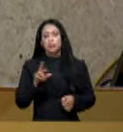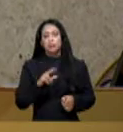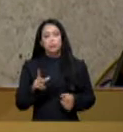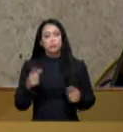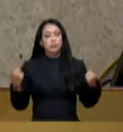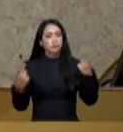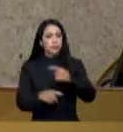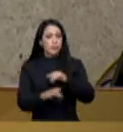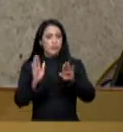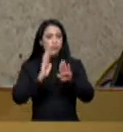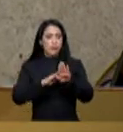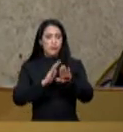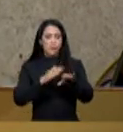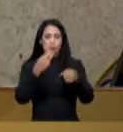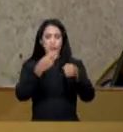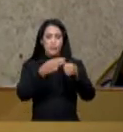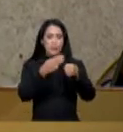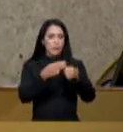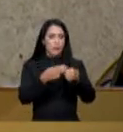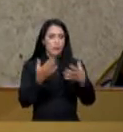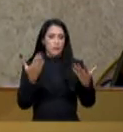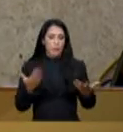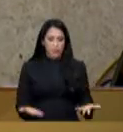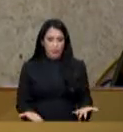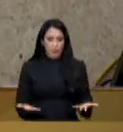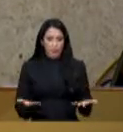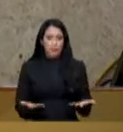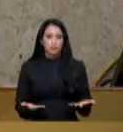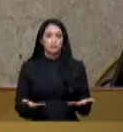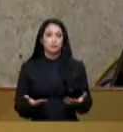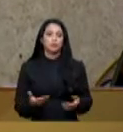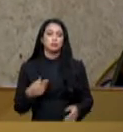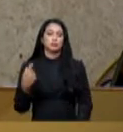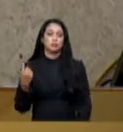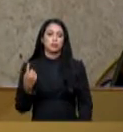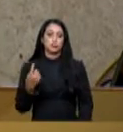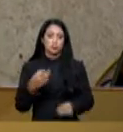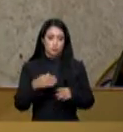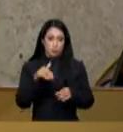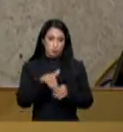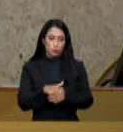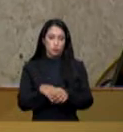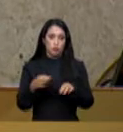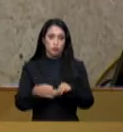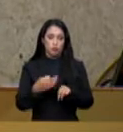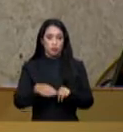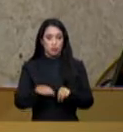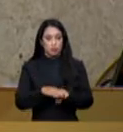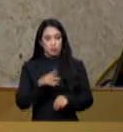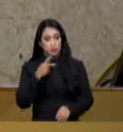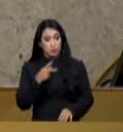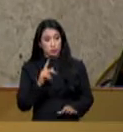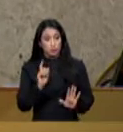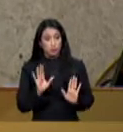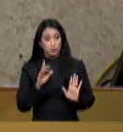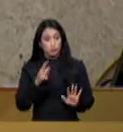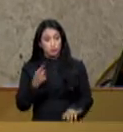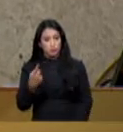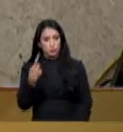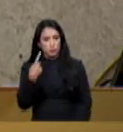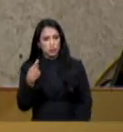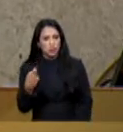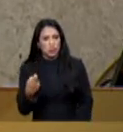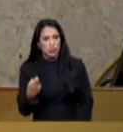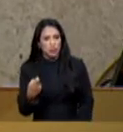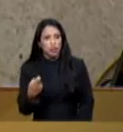incompatíveis com a autonomia municipal, disse o nosso decano. O mencionado interesse comum, que